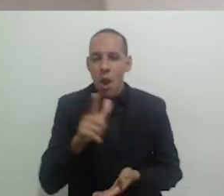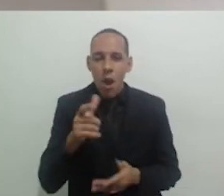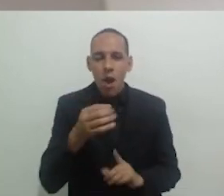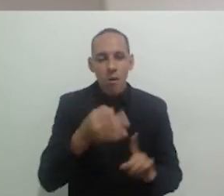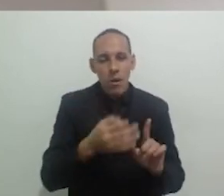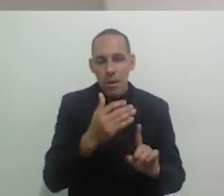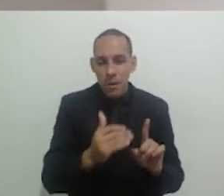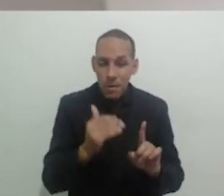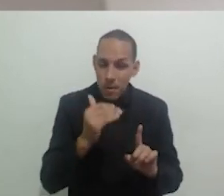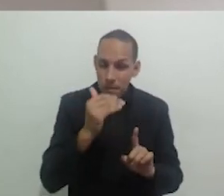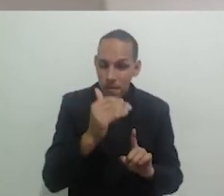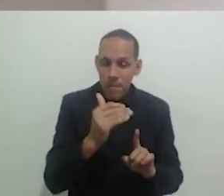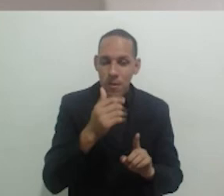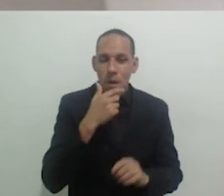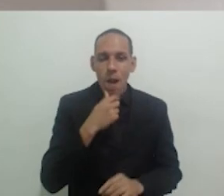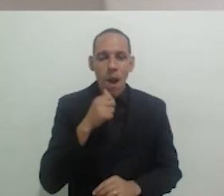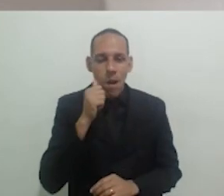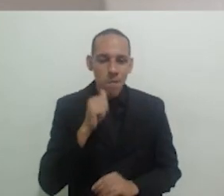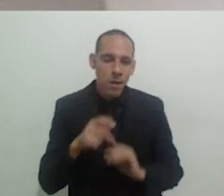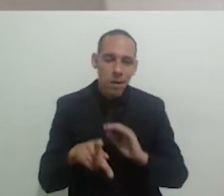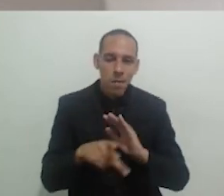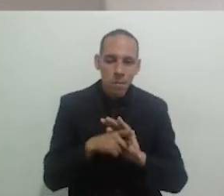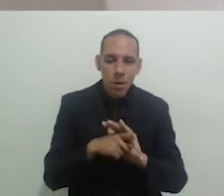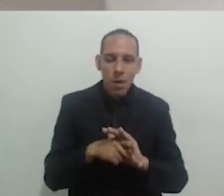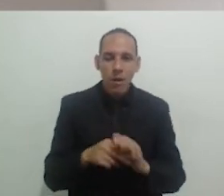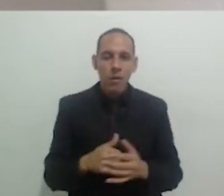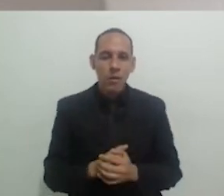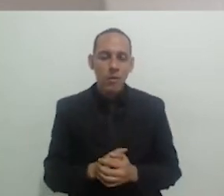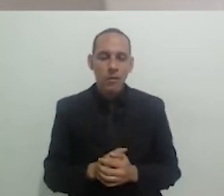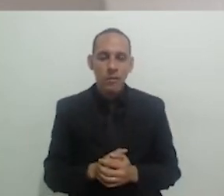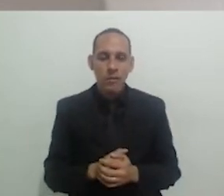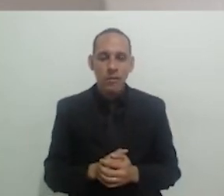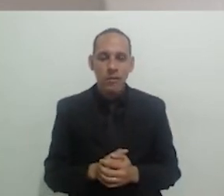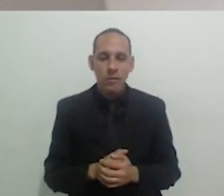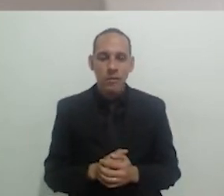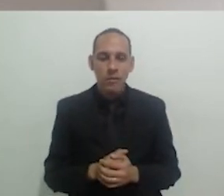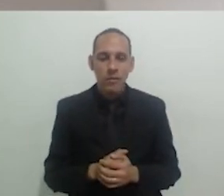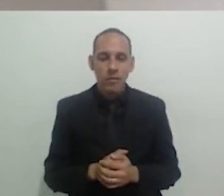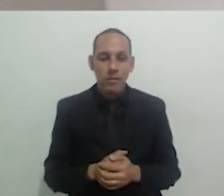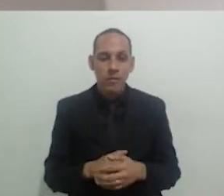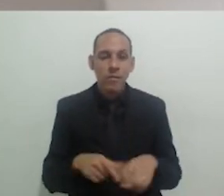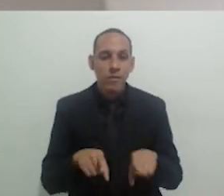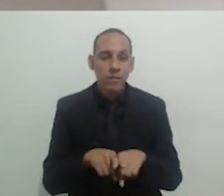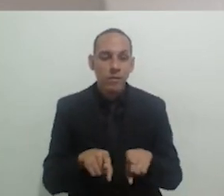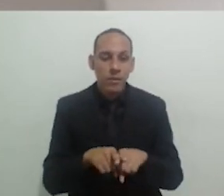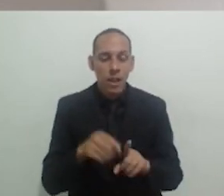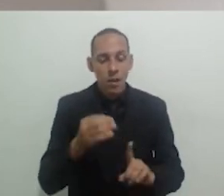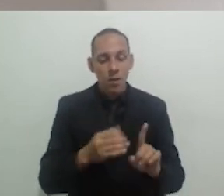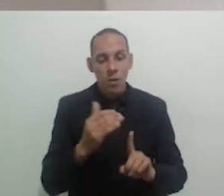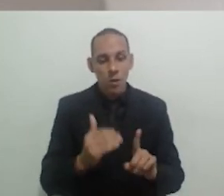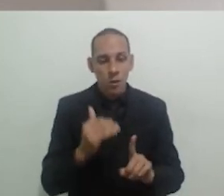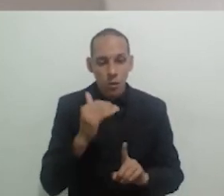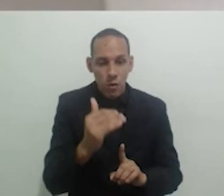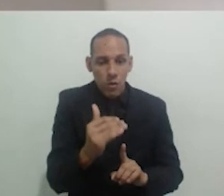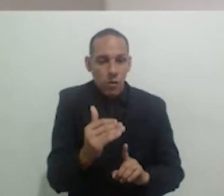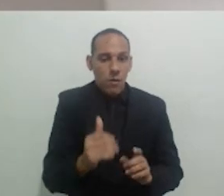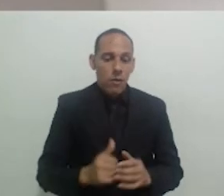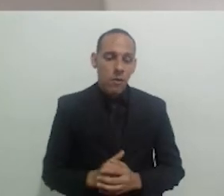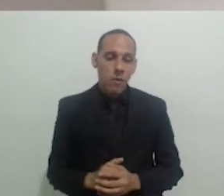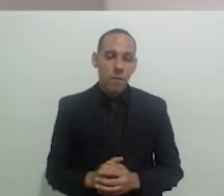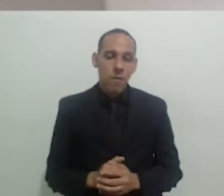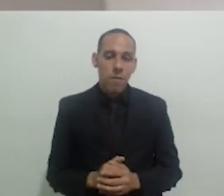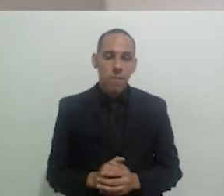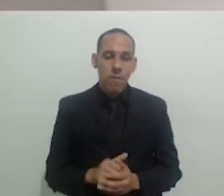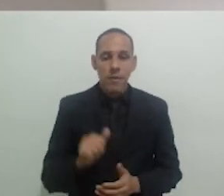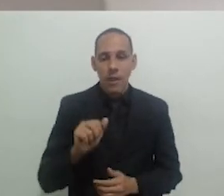desembargadoras integrantes do Colégio Tribunal Pleno, bem como a excelentíssima senhora procuradora-geral da Justiça, que possui assento nessa Augusta Corte, e